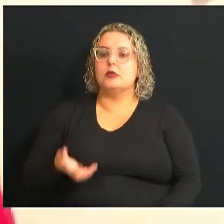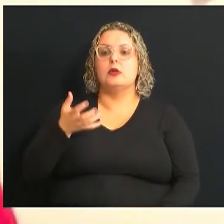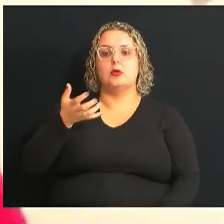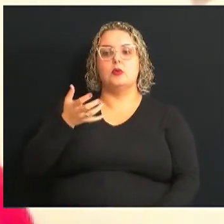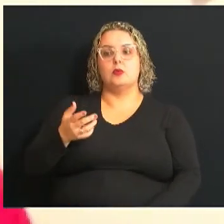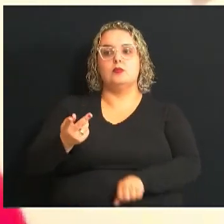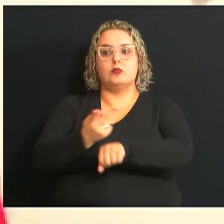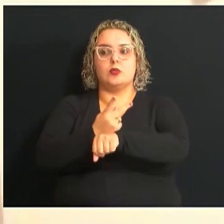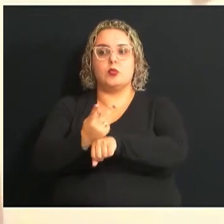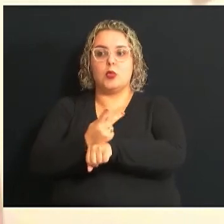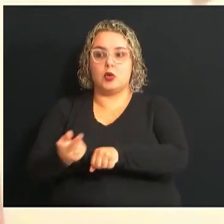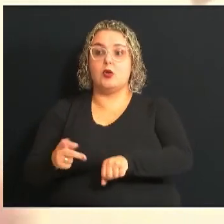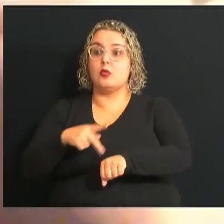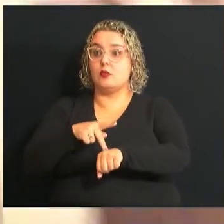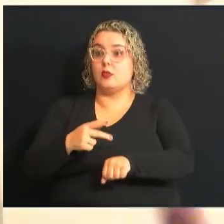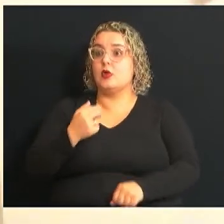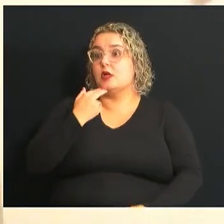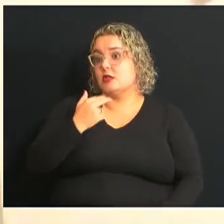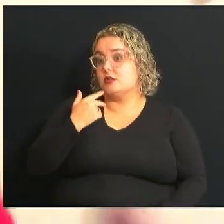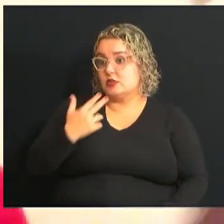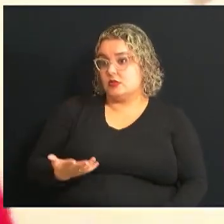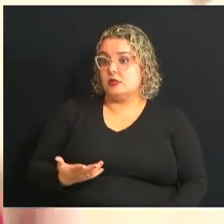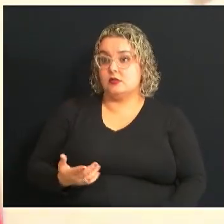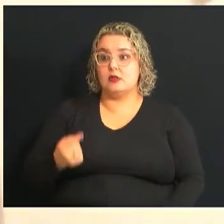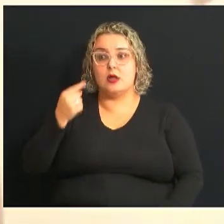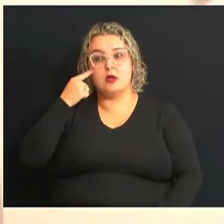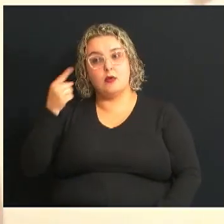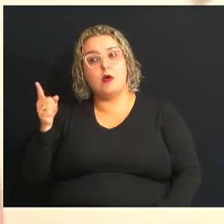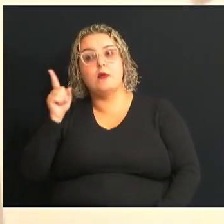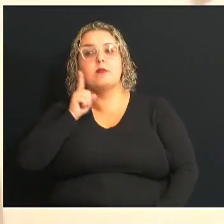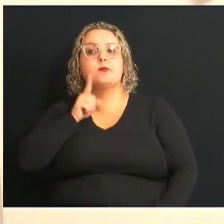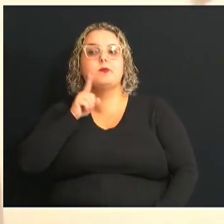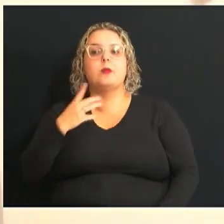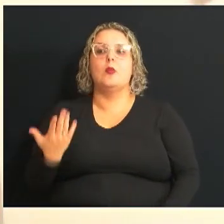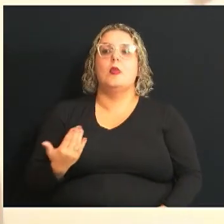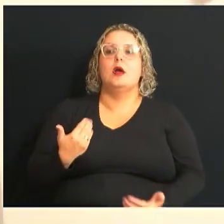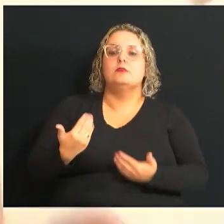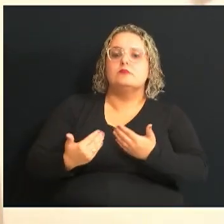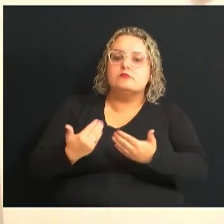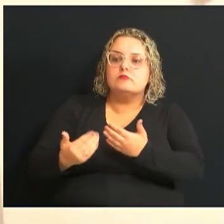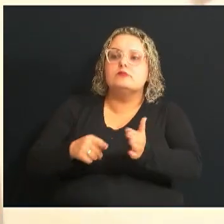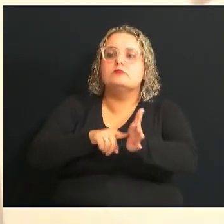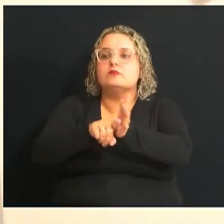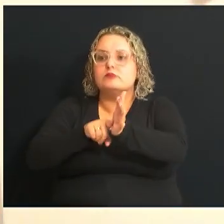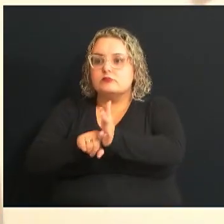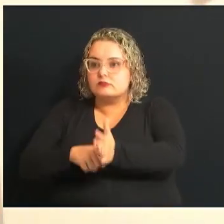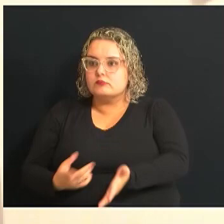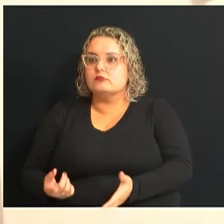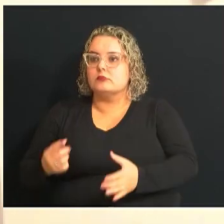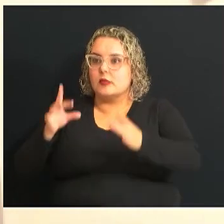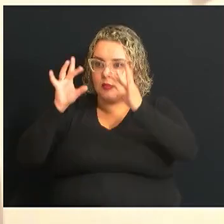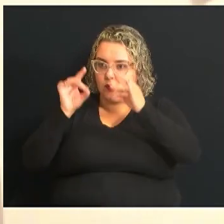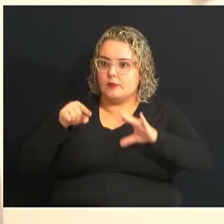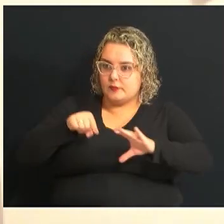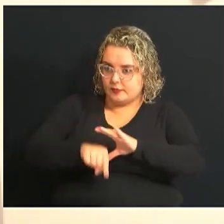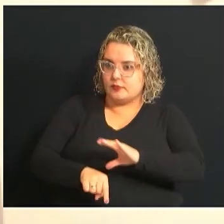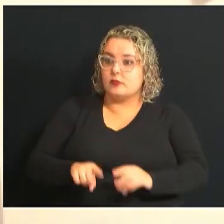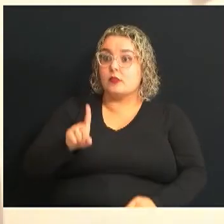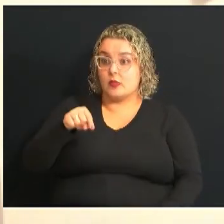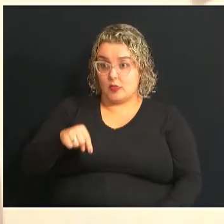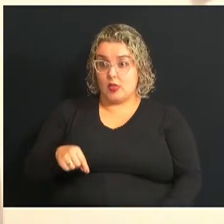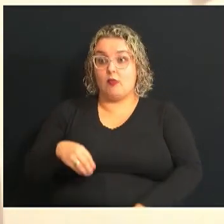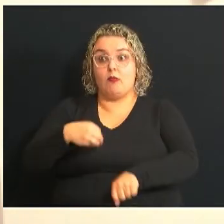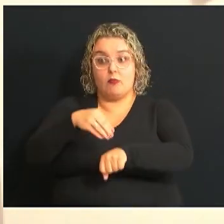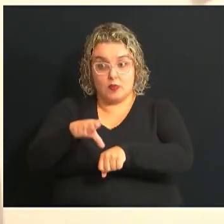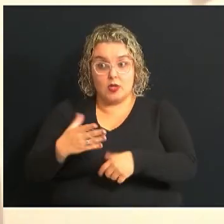um país que falasse inglês, inicialmente a gente pensou nos Estados Unidos, a gente foi começando a pesquisar muito profundamente. Essa é uma outra dica que eu